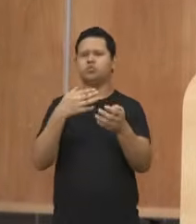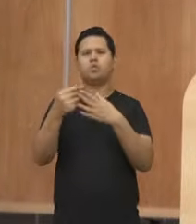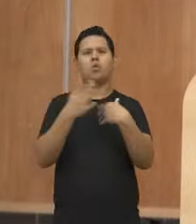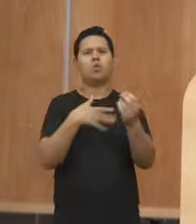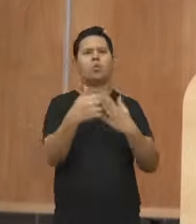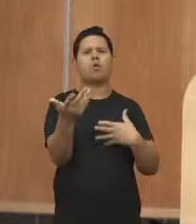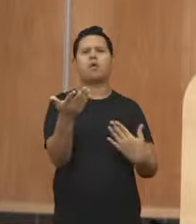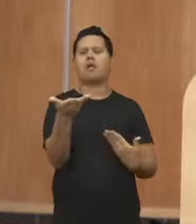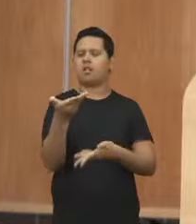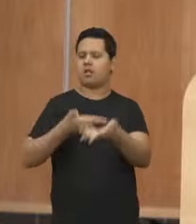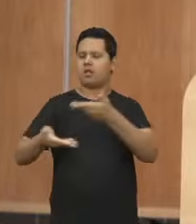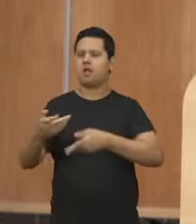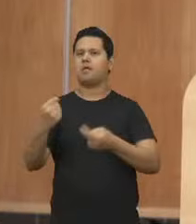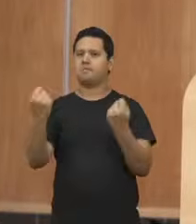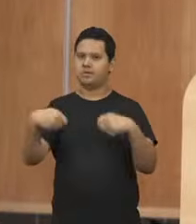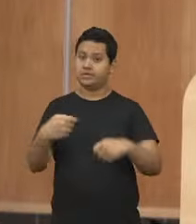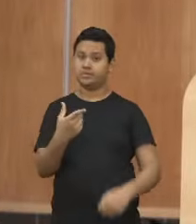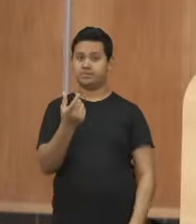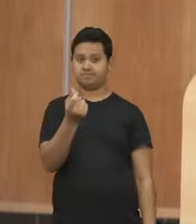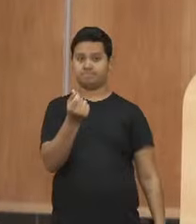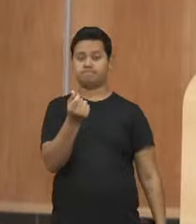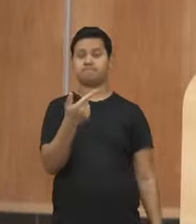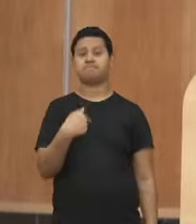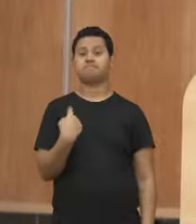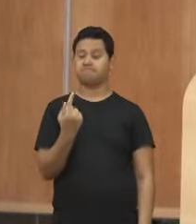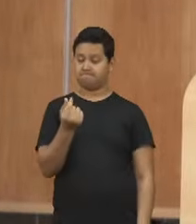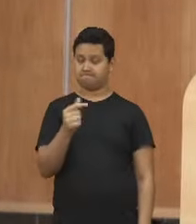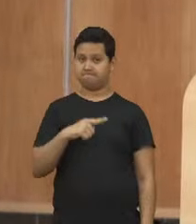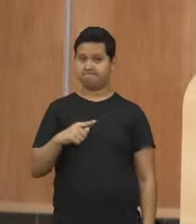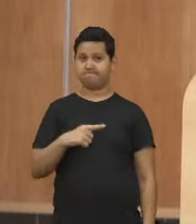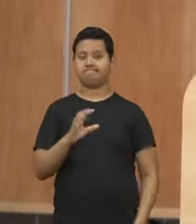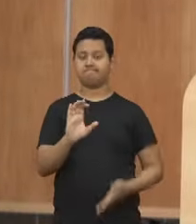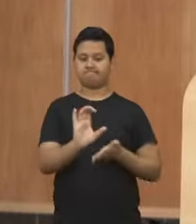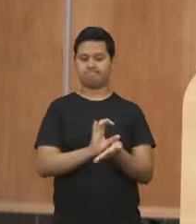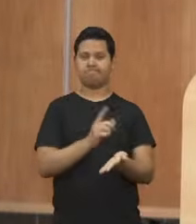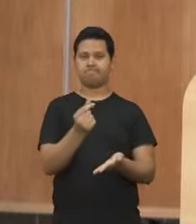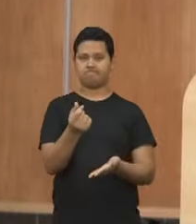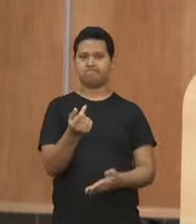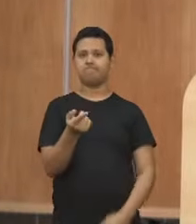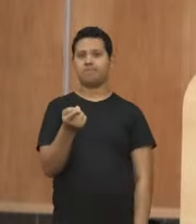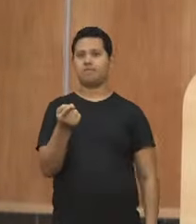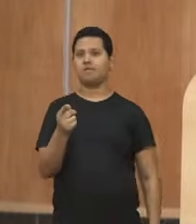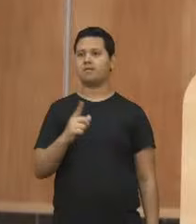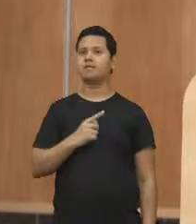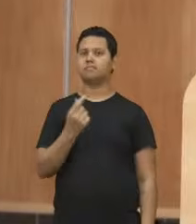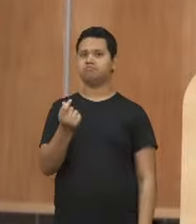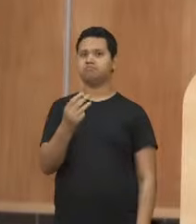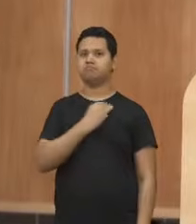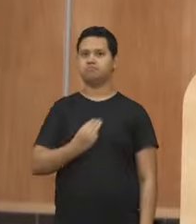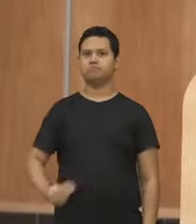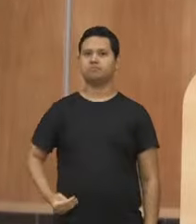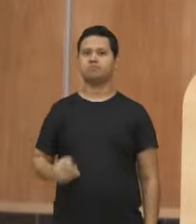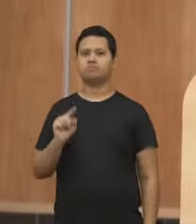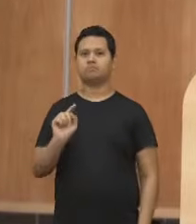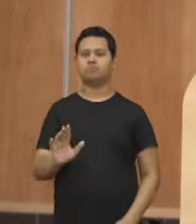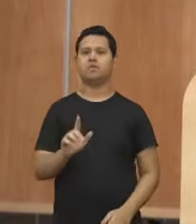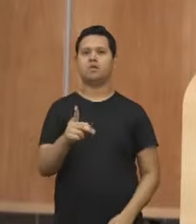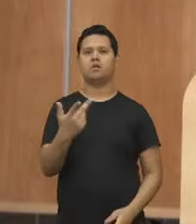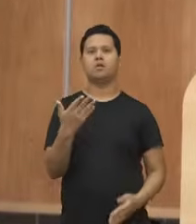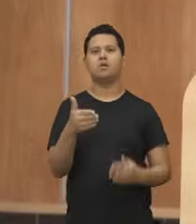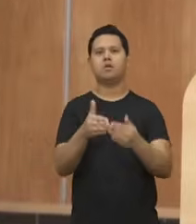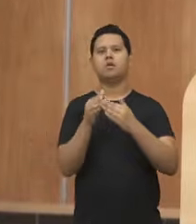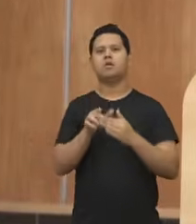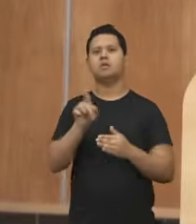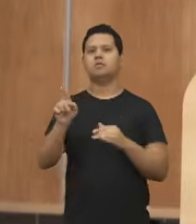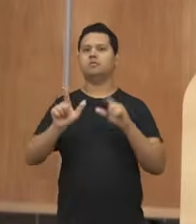serviço no município exige dinheiro, exige recurso e exige uma verba municipal. E eu queria pedir